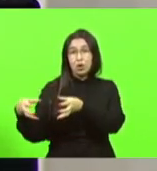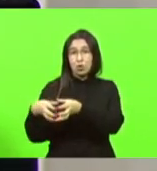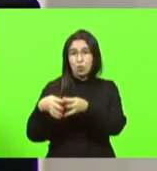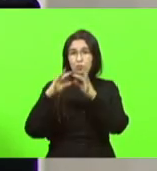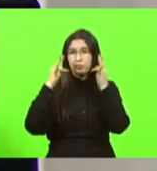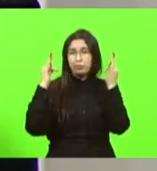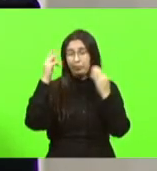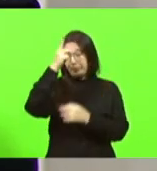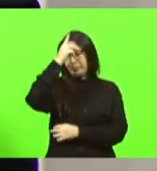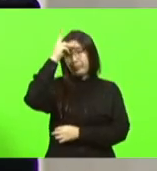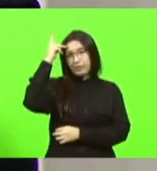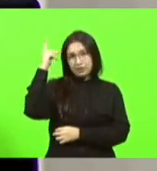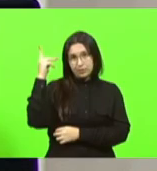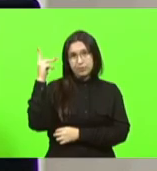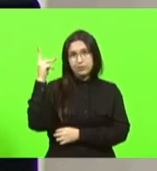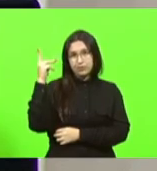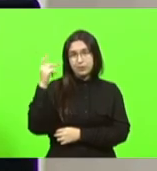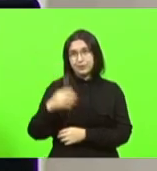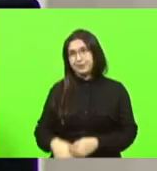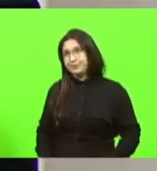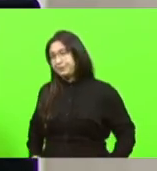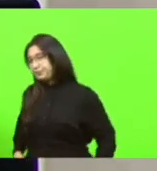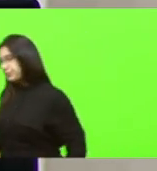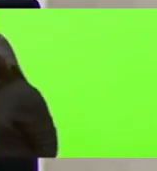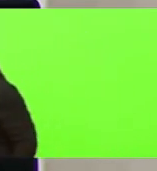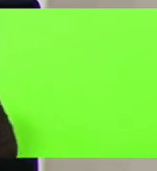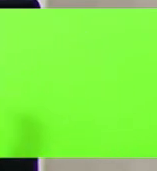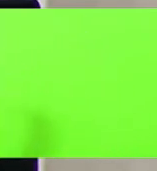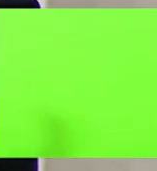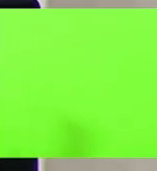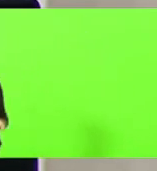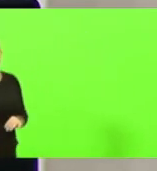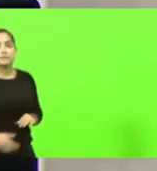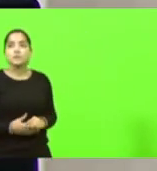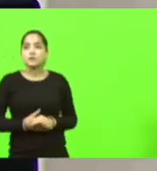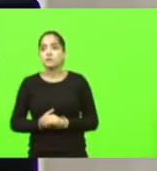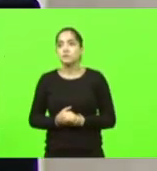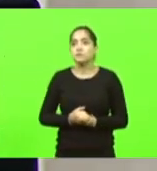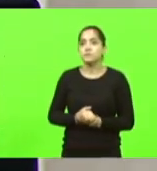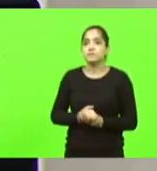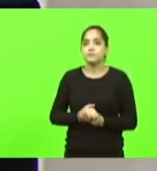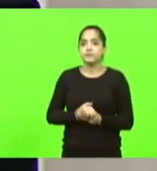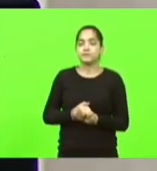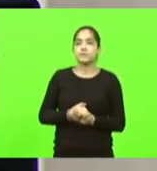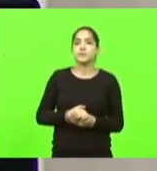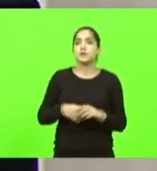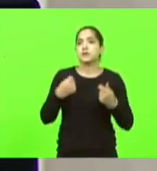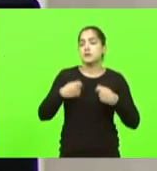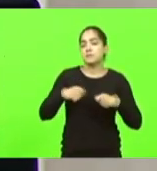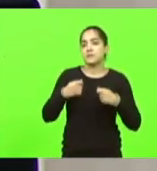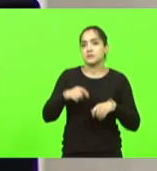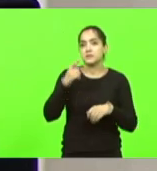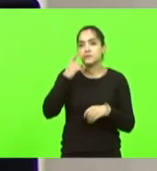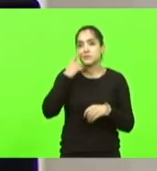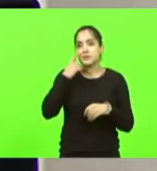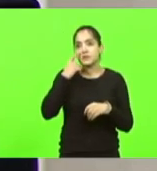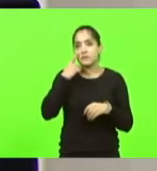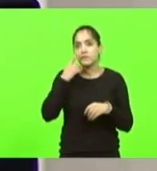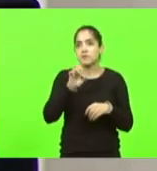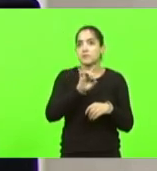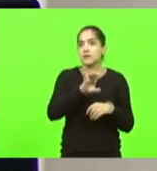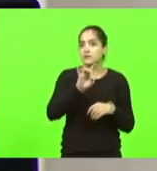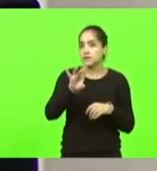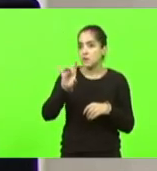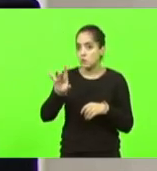pessoas nós precisamos rever o posicionamento de cada